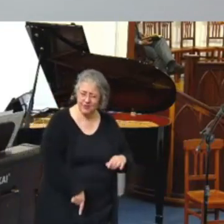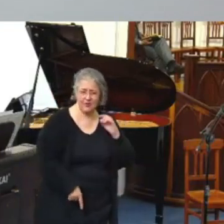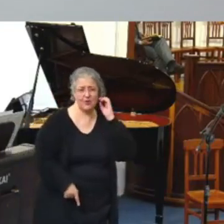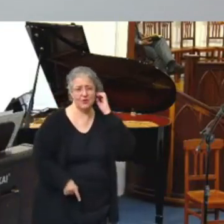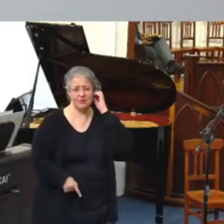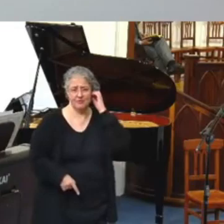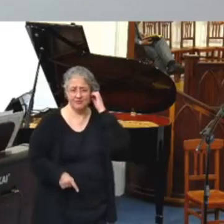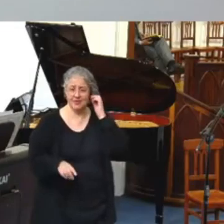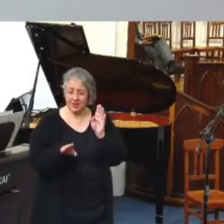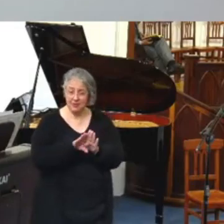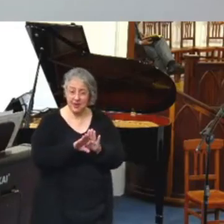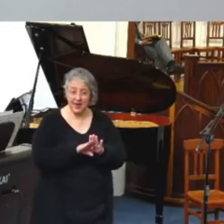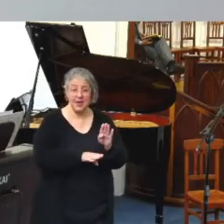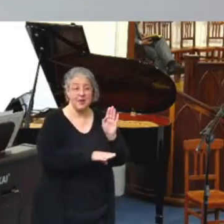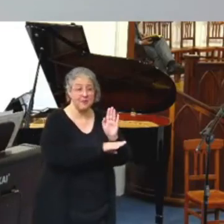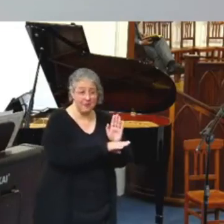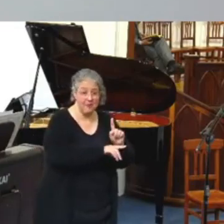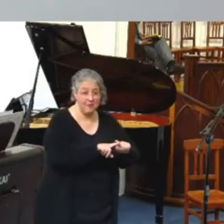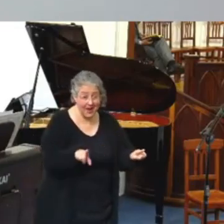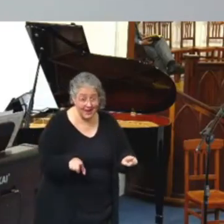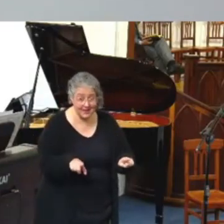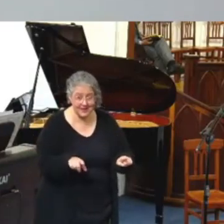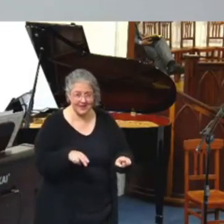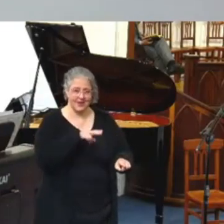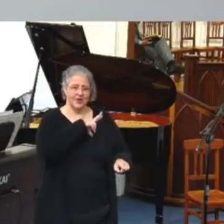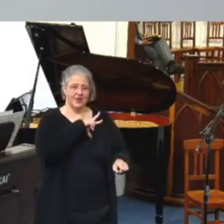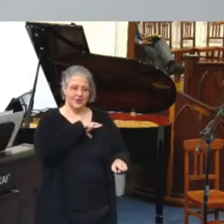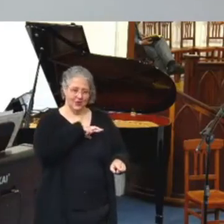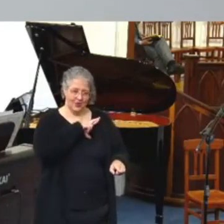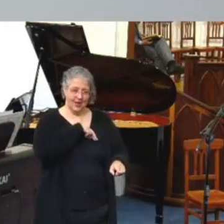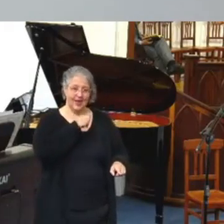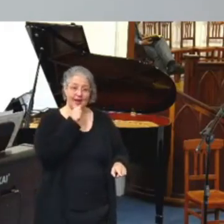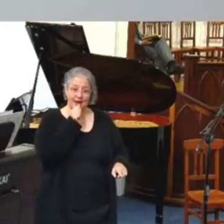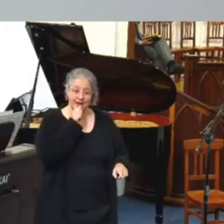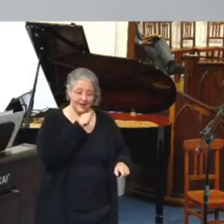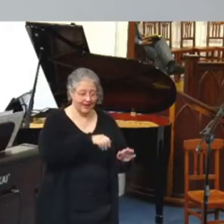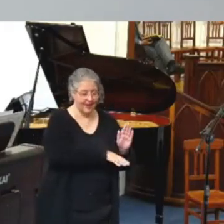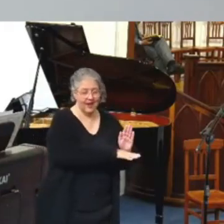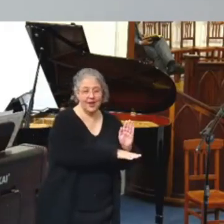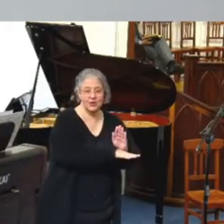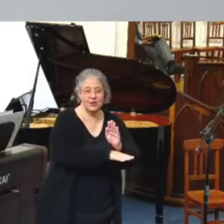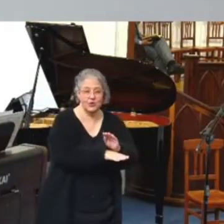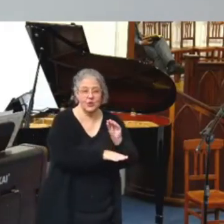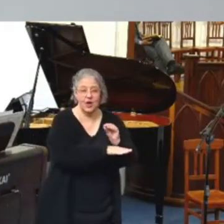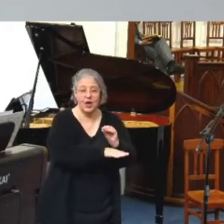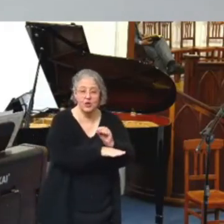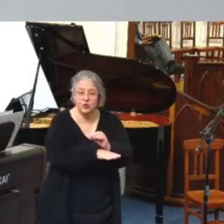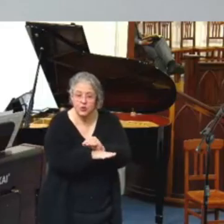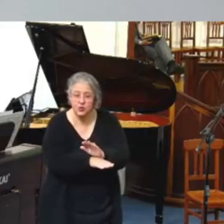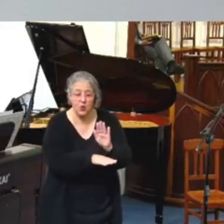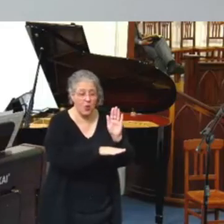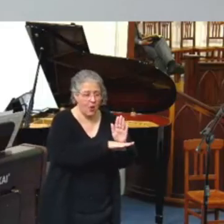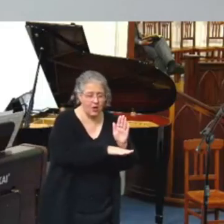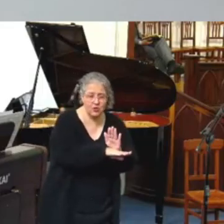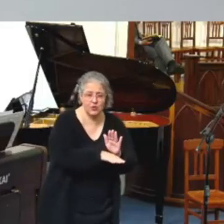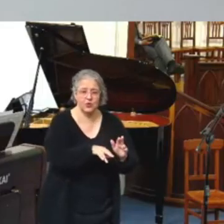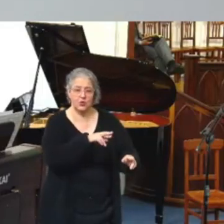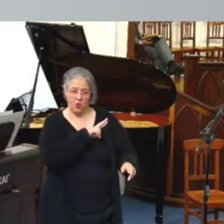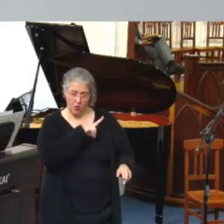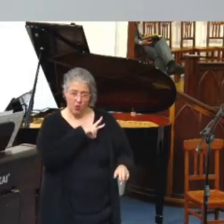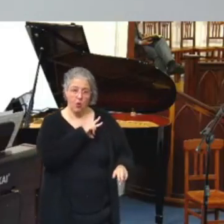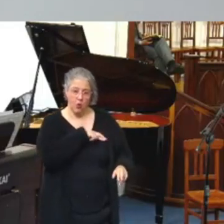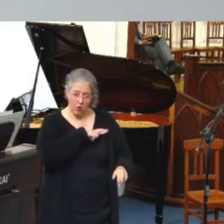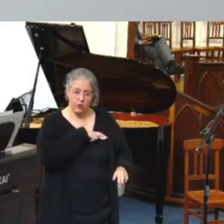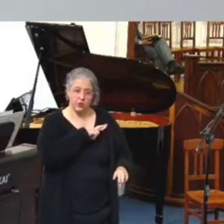socorre-me, salva-me por tua graça, verso 4. O verbo aqui, volta-te, é um verbo de urgência,